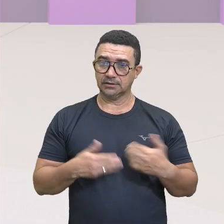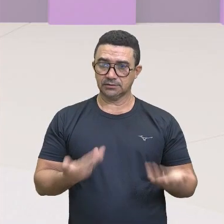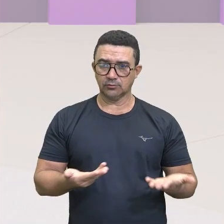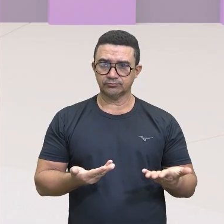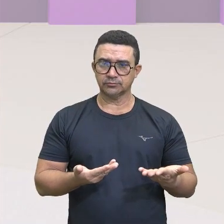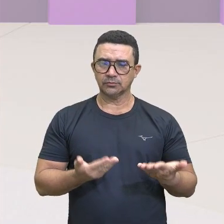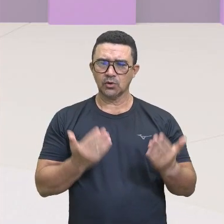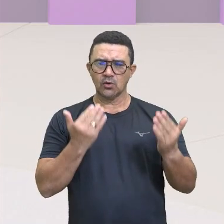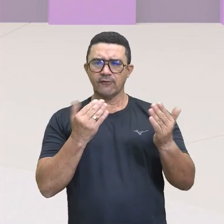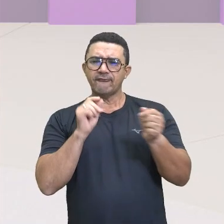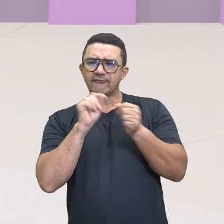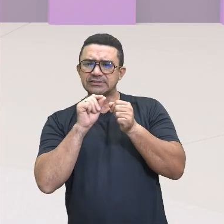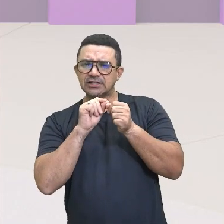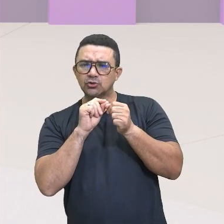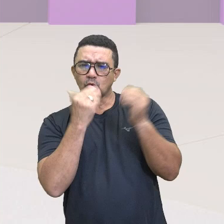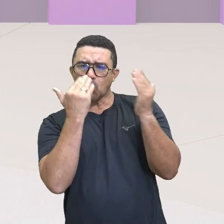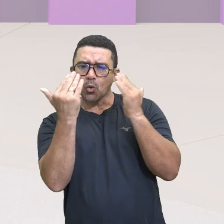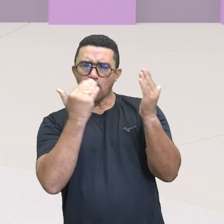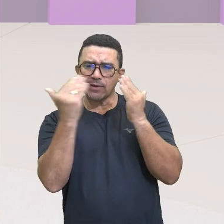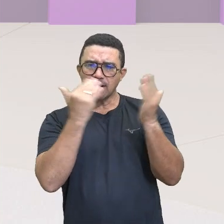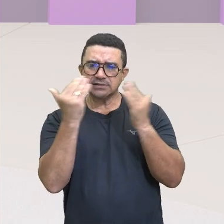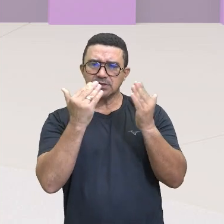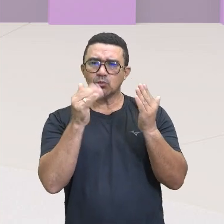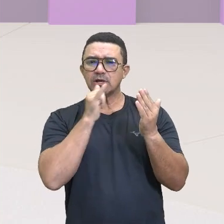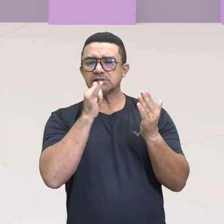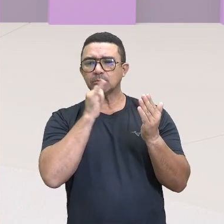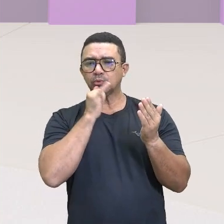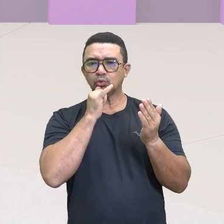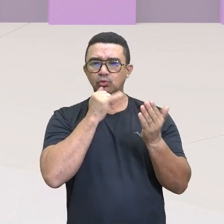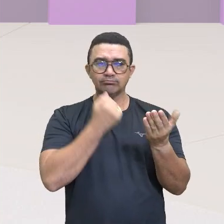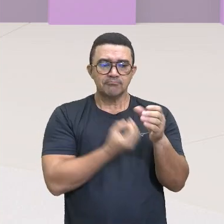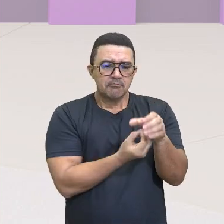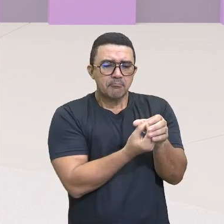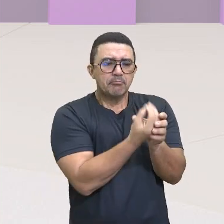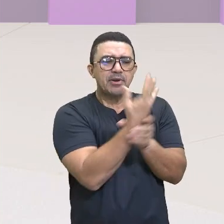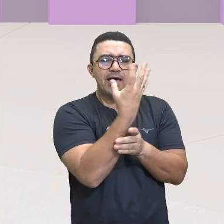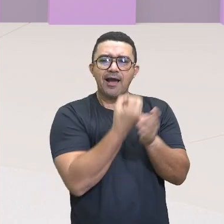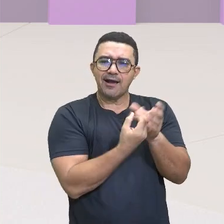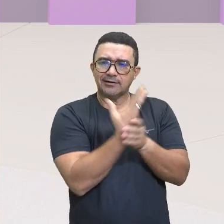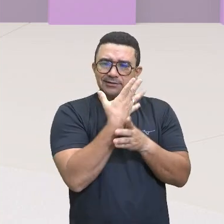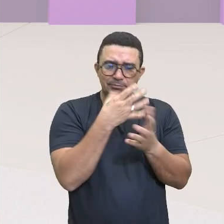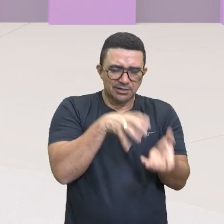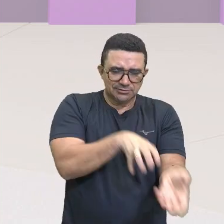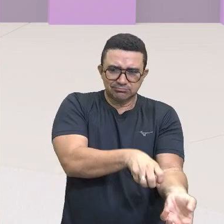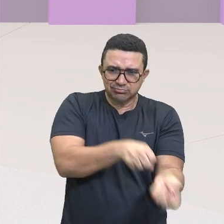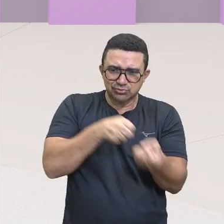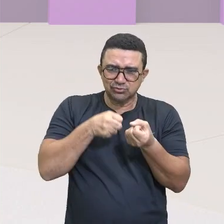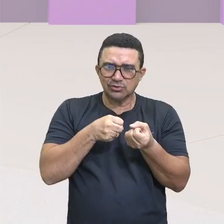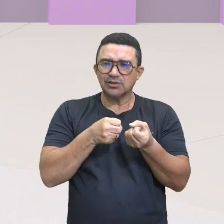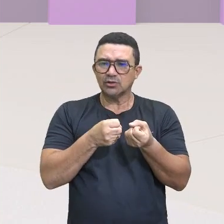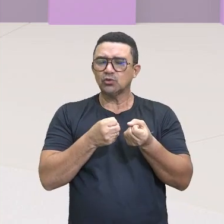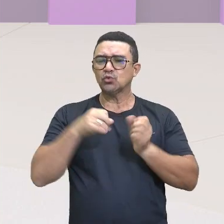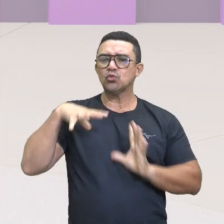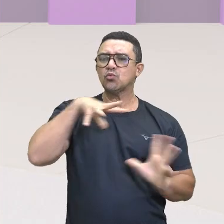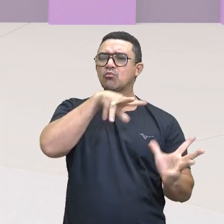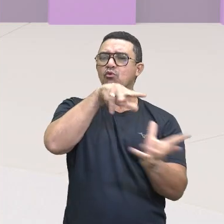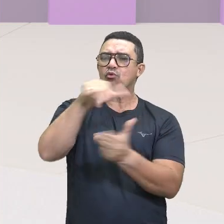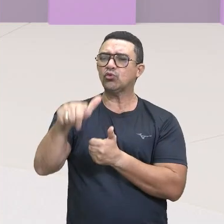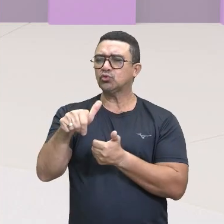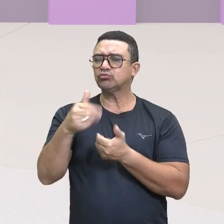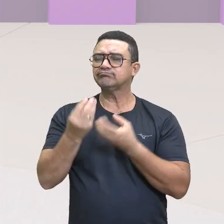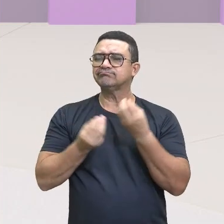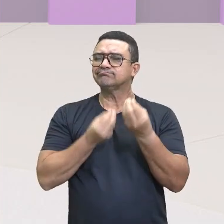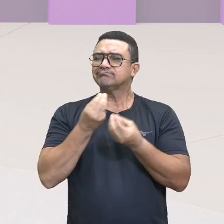Então, comparando com o cultivo no planeta inteiro, que isso foi extraído lá do livro do Dante, nós verificamos